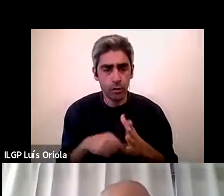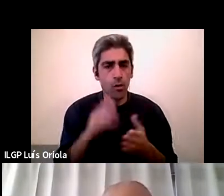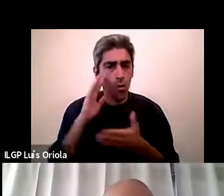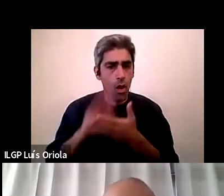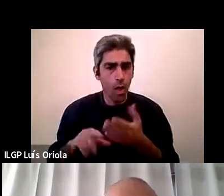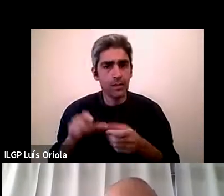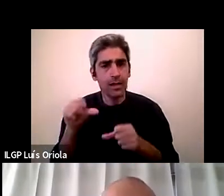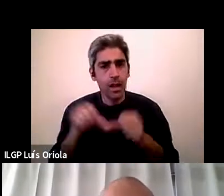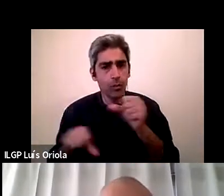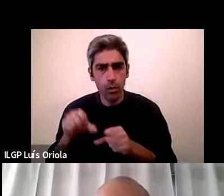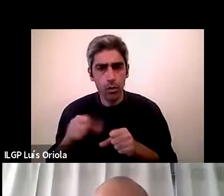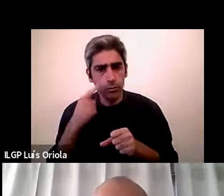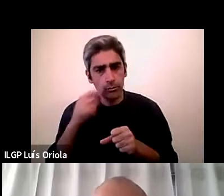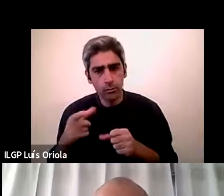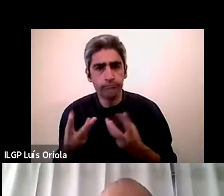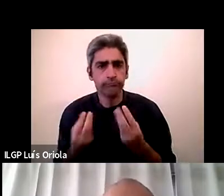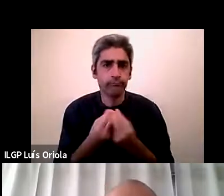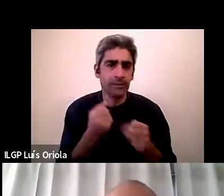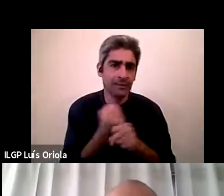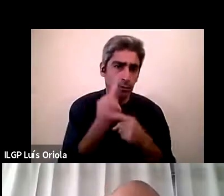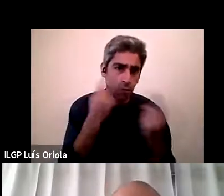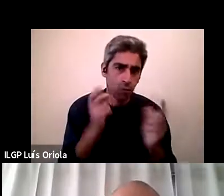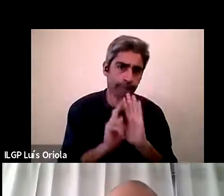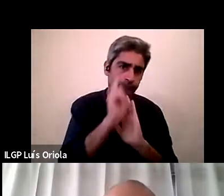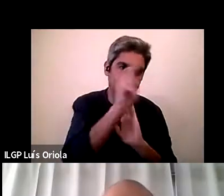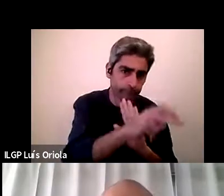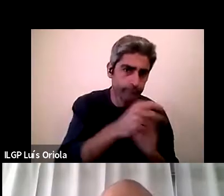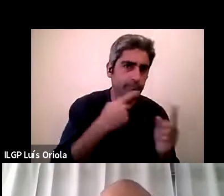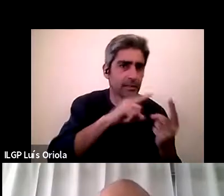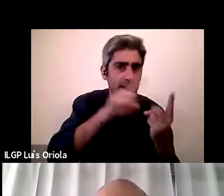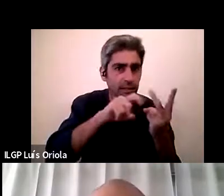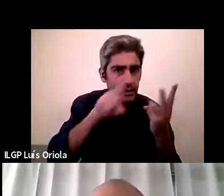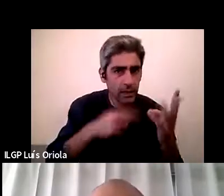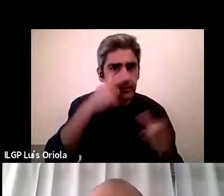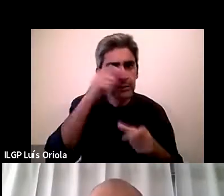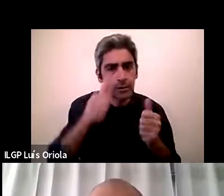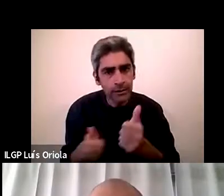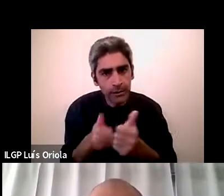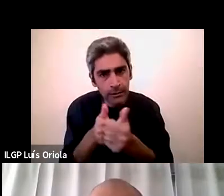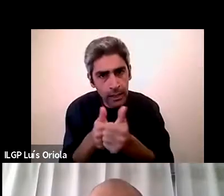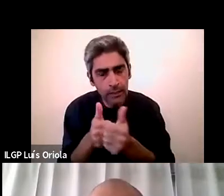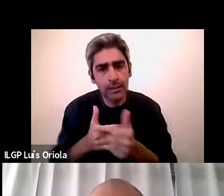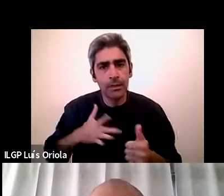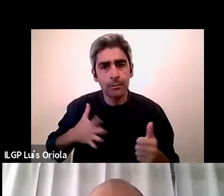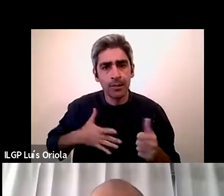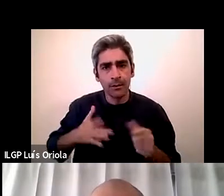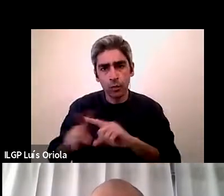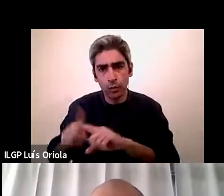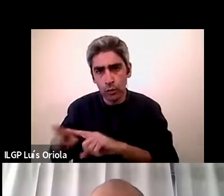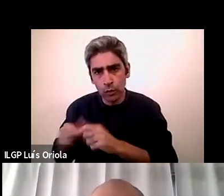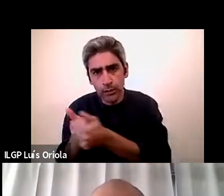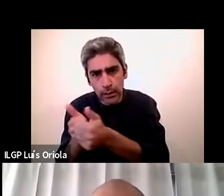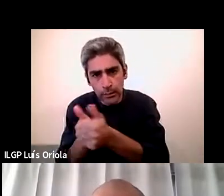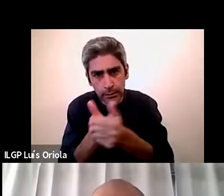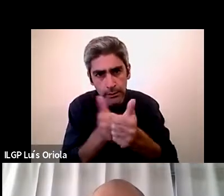de Experimentação vão junto aos serviços públicos, fazem inquéritos, seguem cidadãos, seguem empresários e, portanto, eu diria